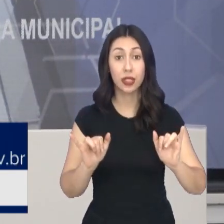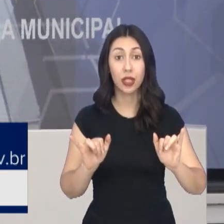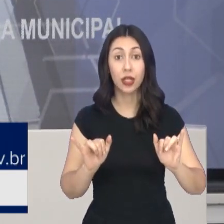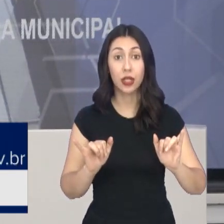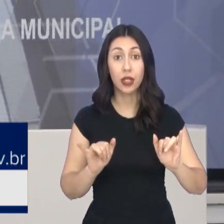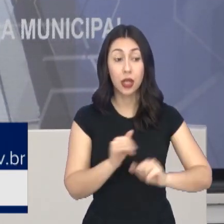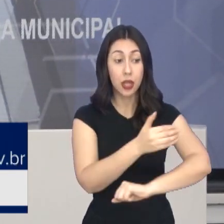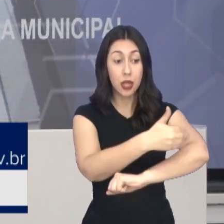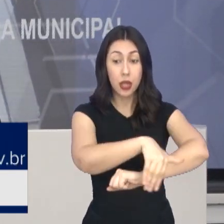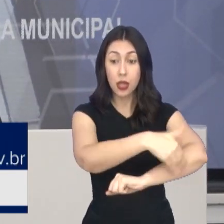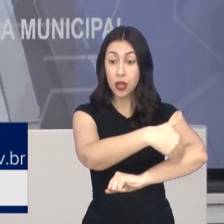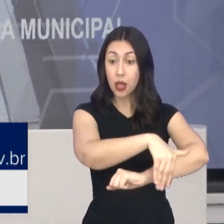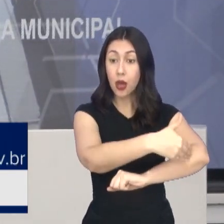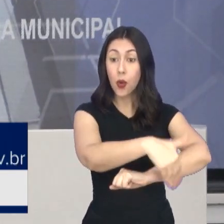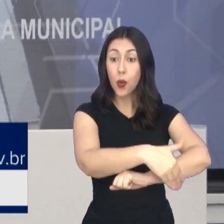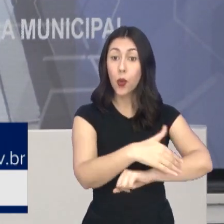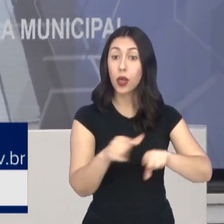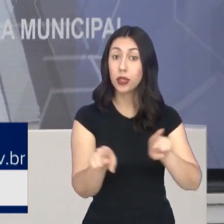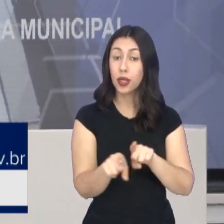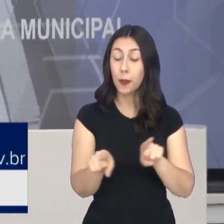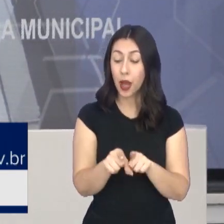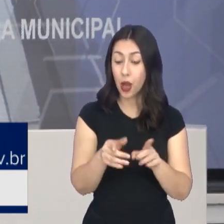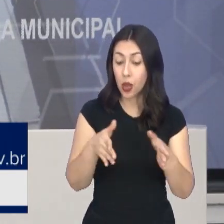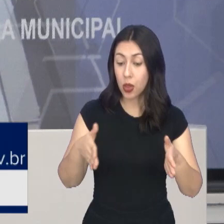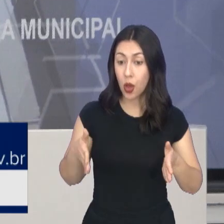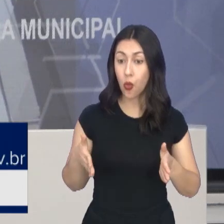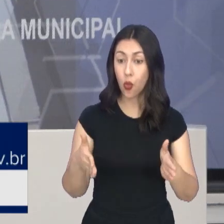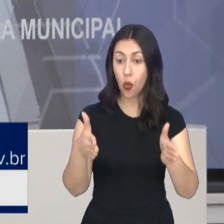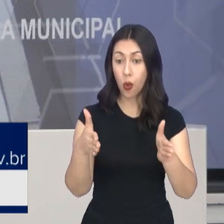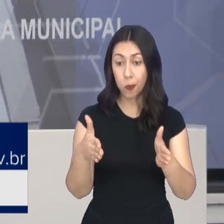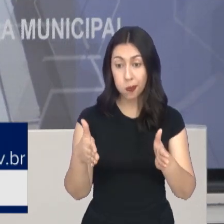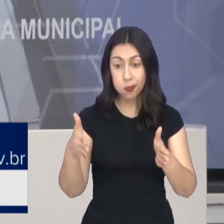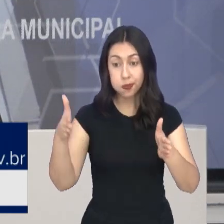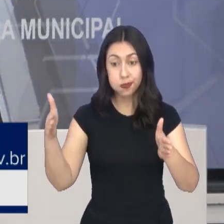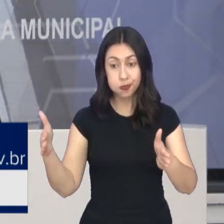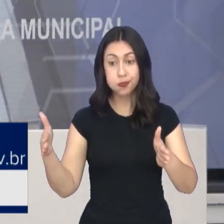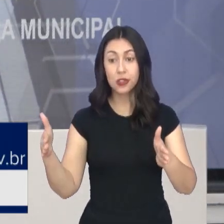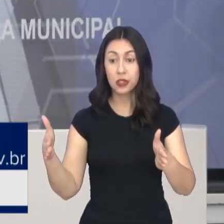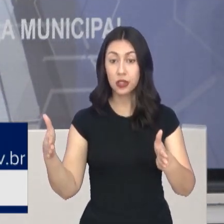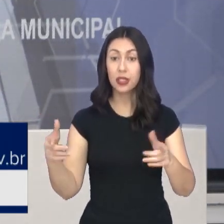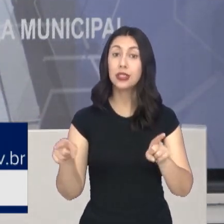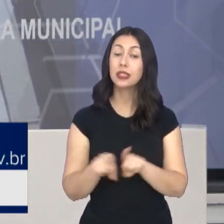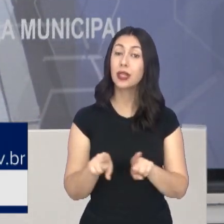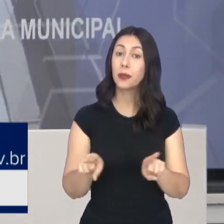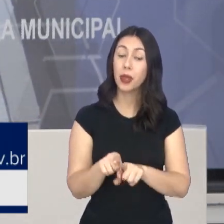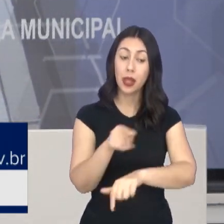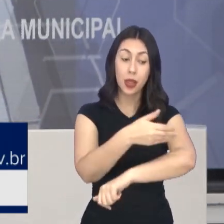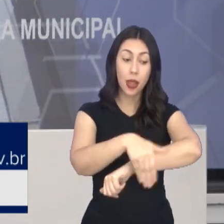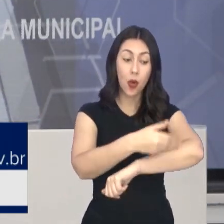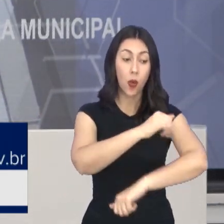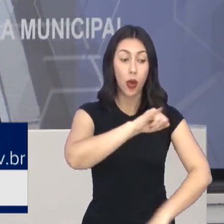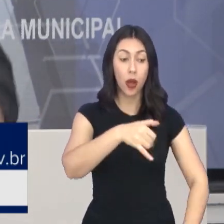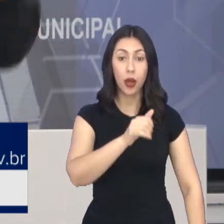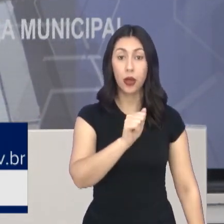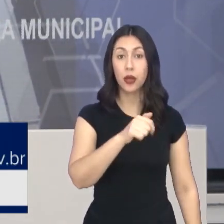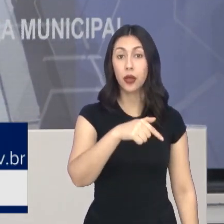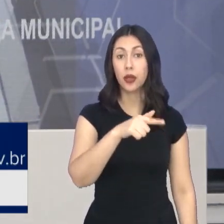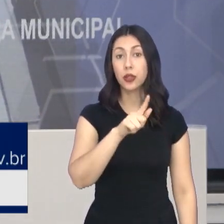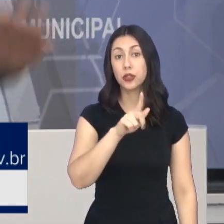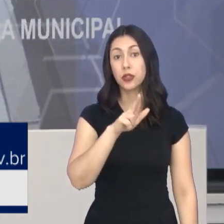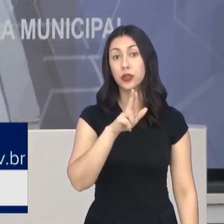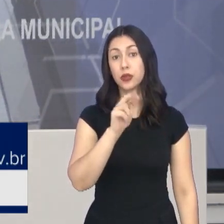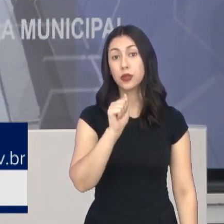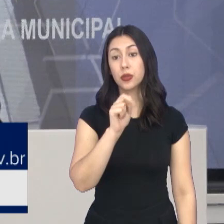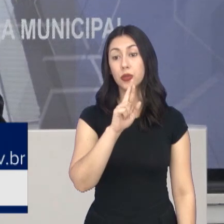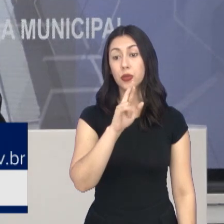viaduto, com a notícia de mais uma faixa, com a notícia da Via Jaguari, os recapeamentos que